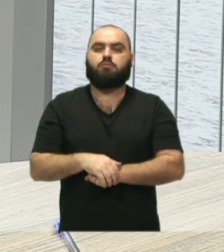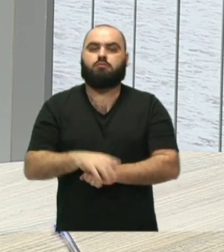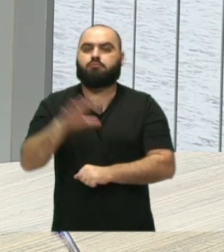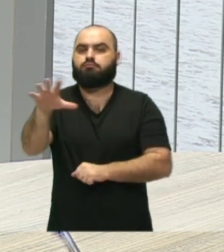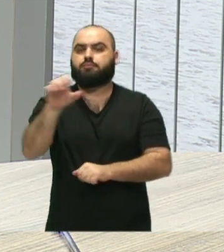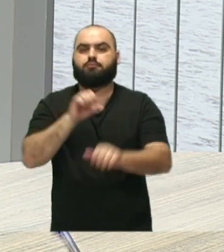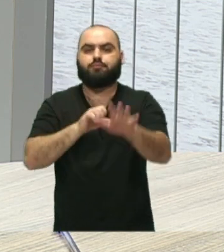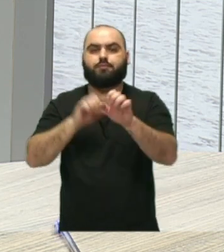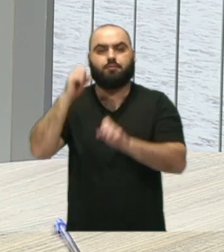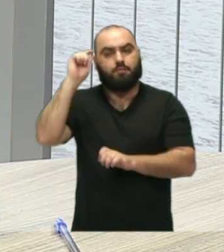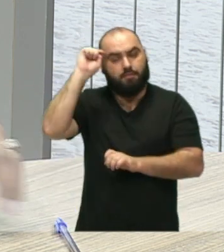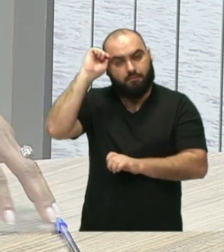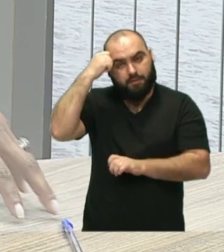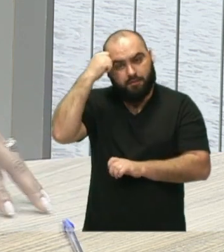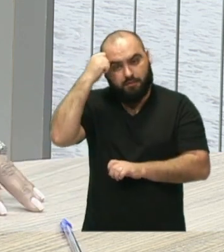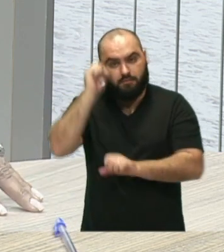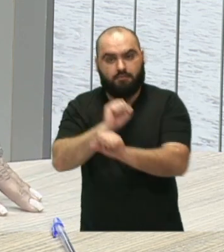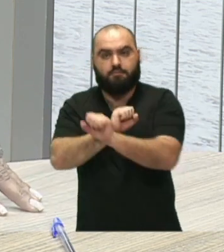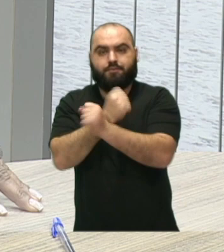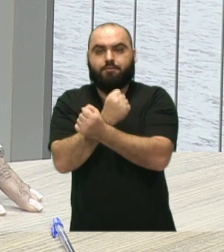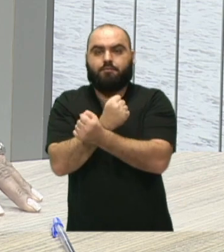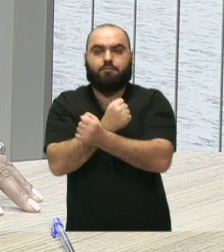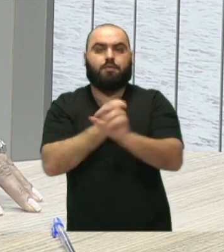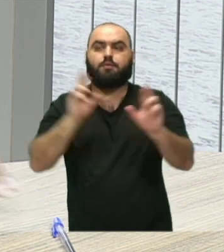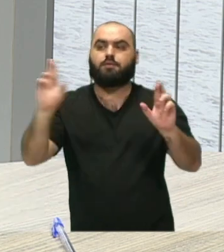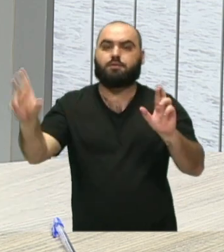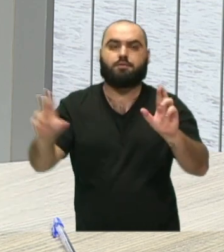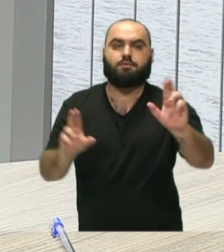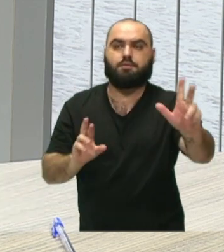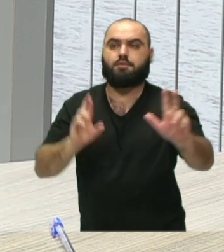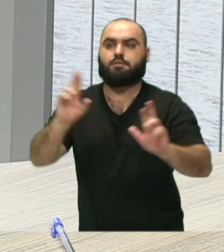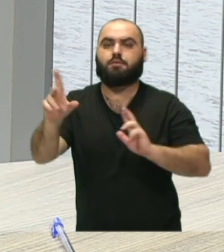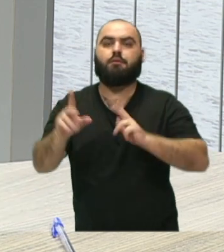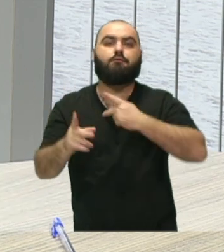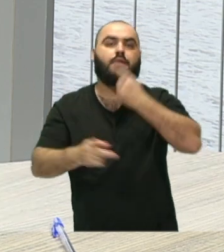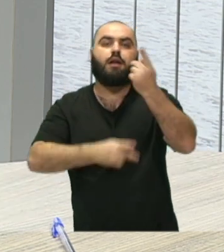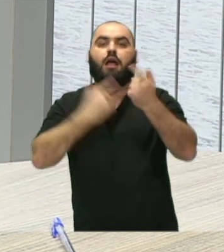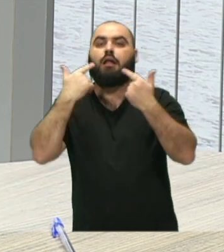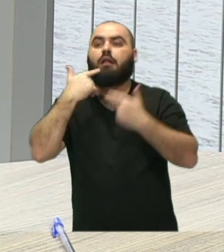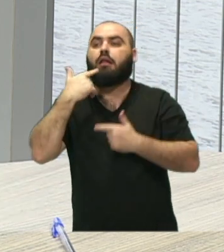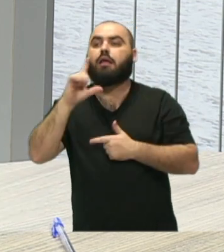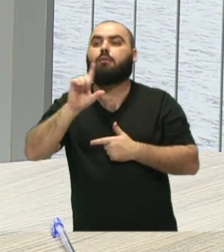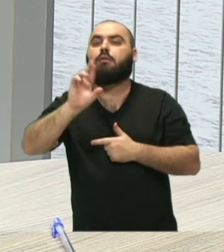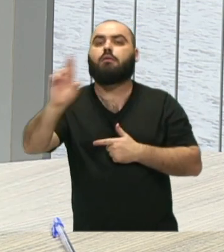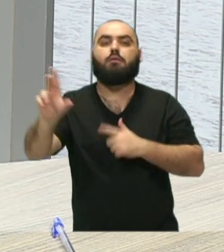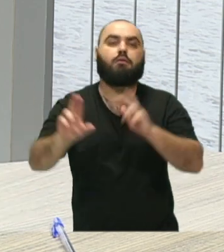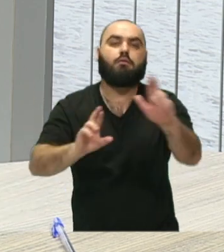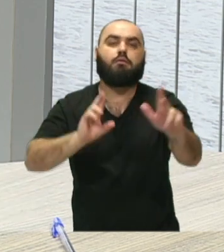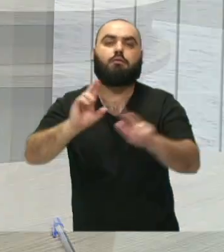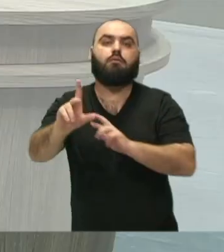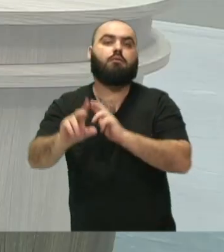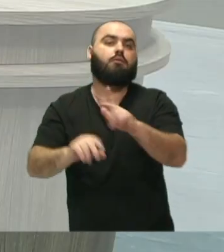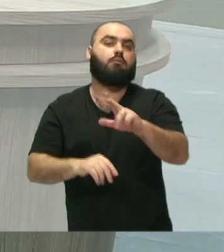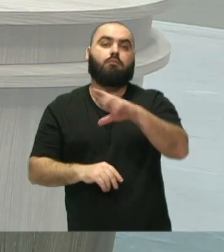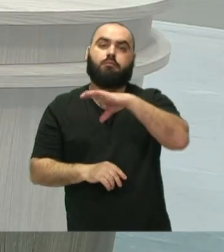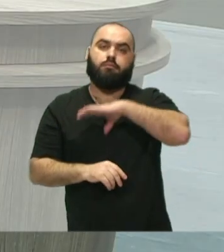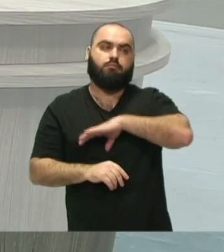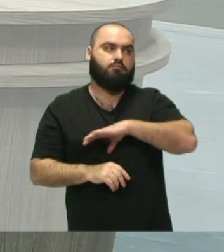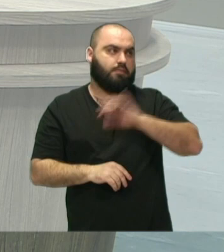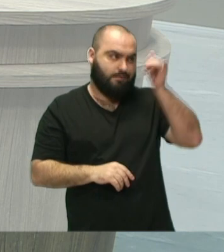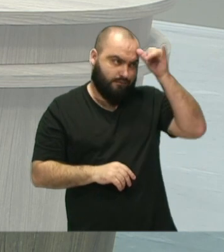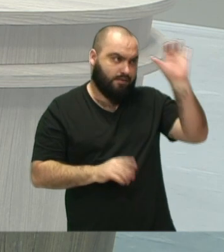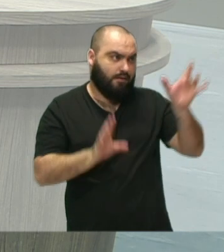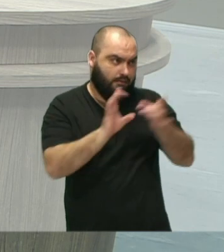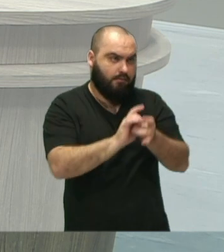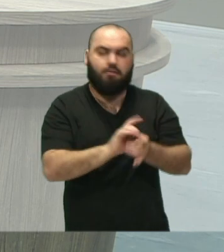escravizados, negros escravizados que fossem de etnias diferentes, que falassem línguas diferentes. Exatamente, para evitar a união. Para